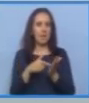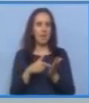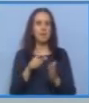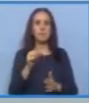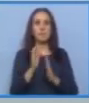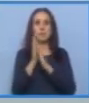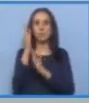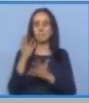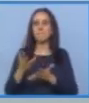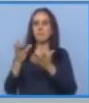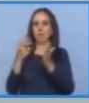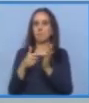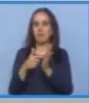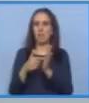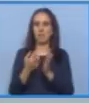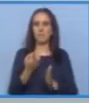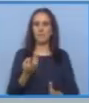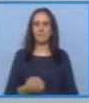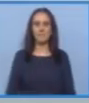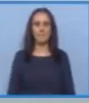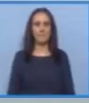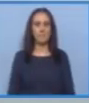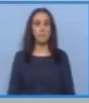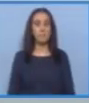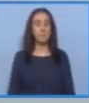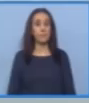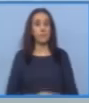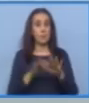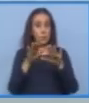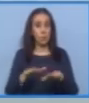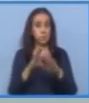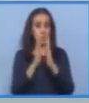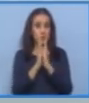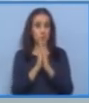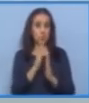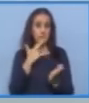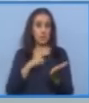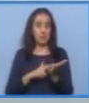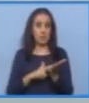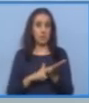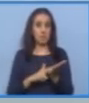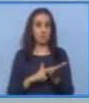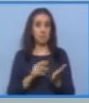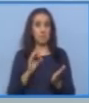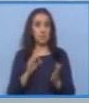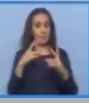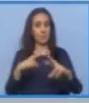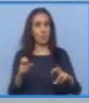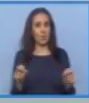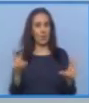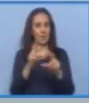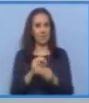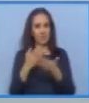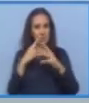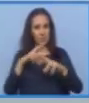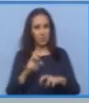desejo de Deus também se encontra isso. A realidade do Islão, que por certo terá uma nova descoberta através do estudo